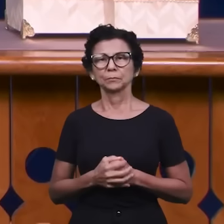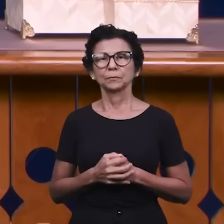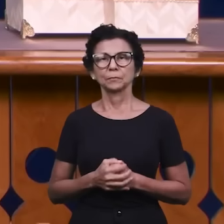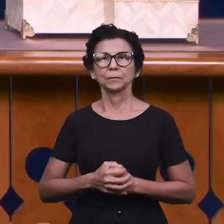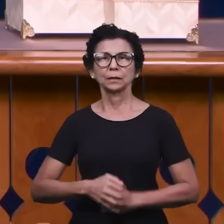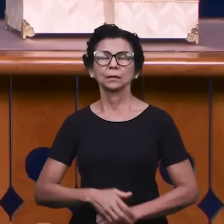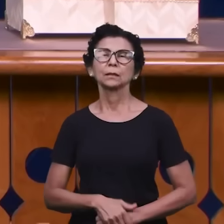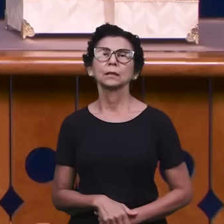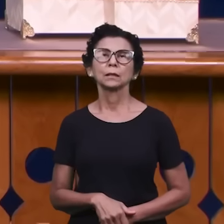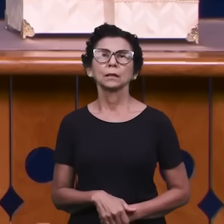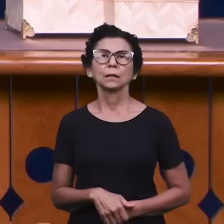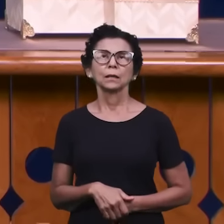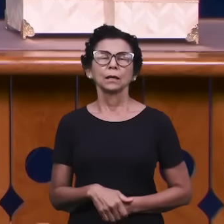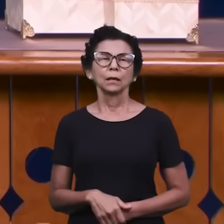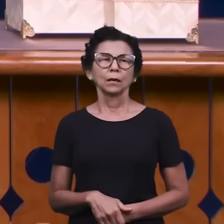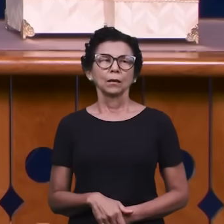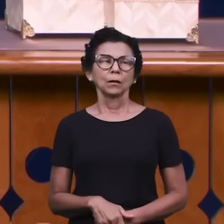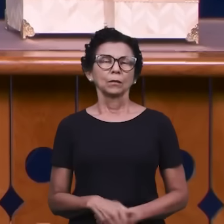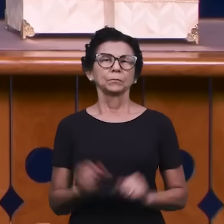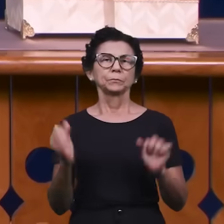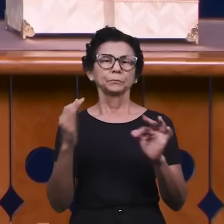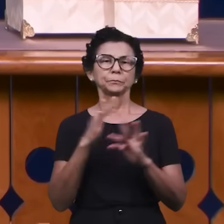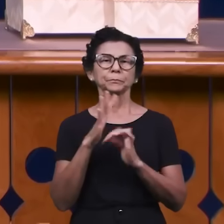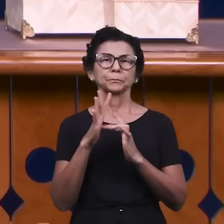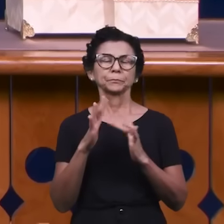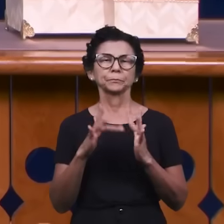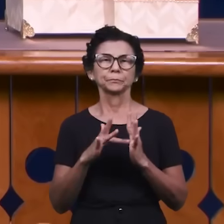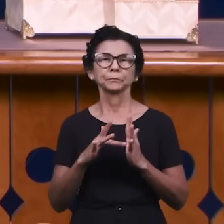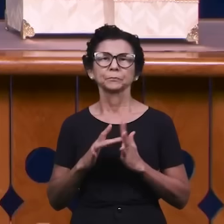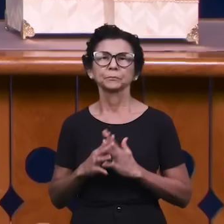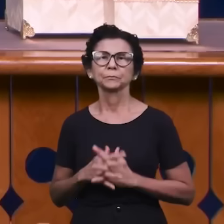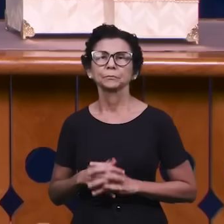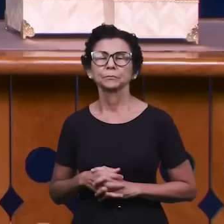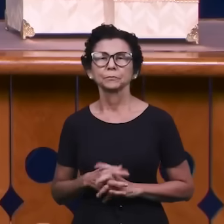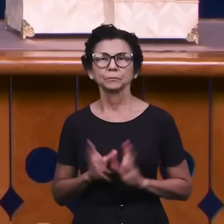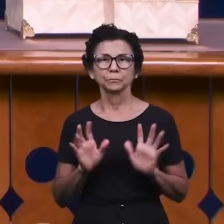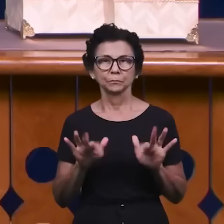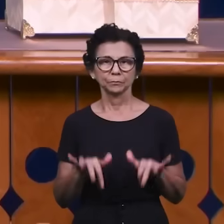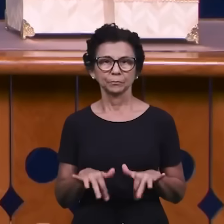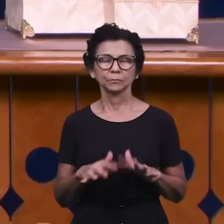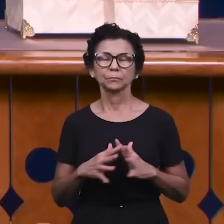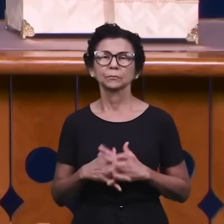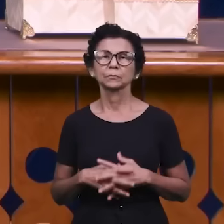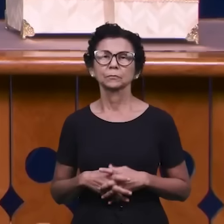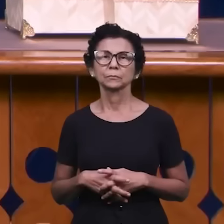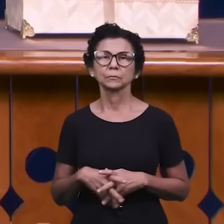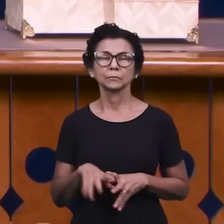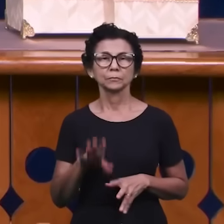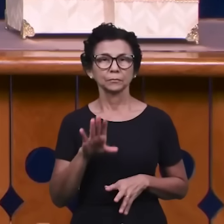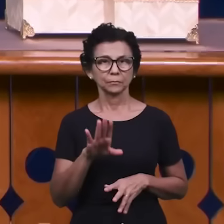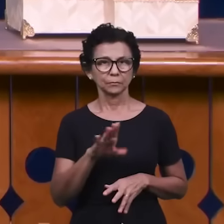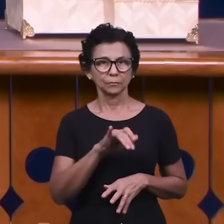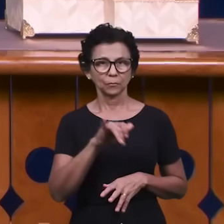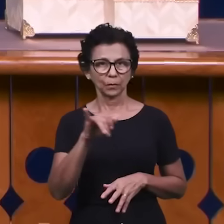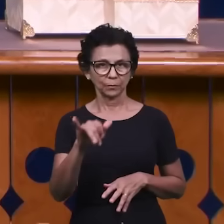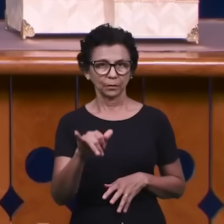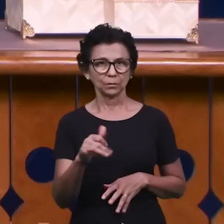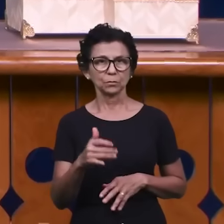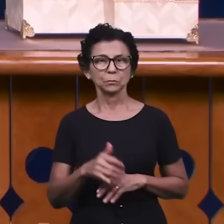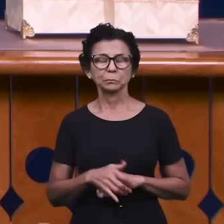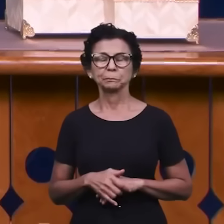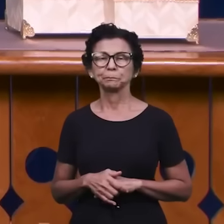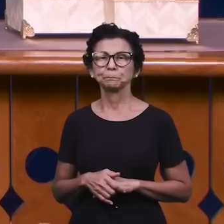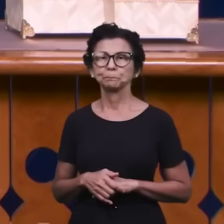sempre. Amém. Glória a Jesus. O nosso culto está assim encerrado, só tenho mais alguns avisos para